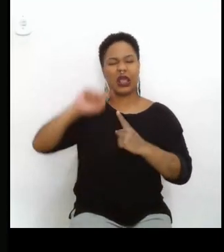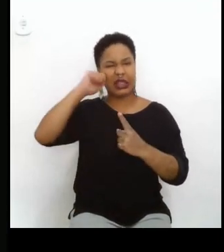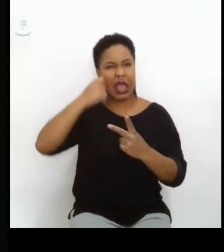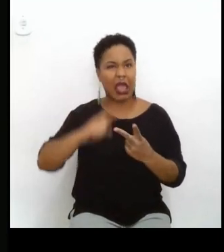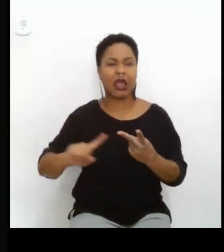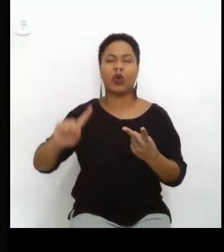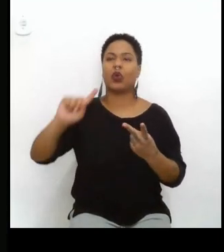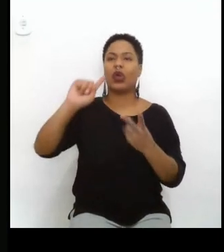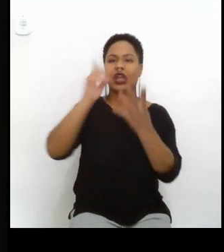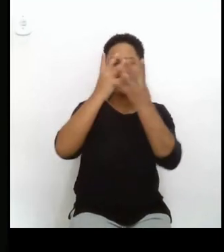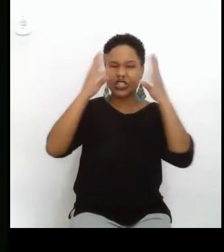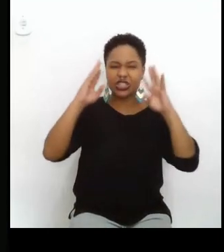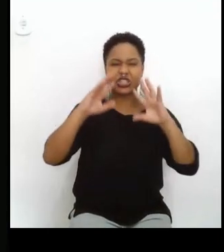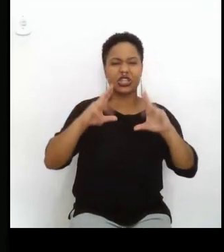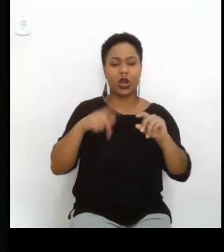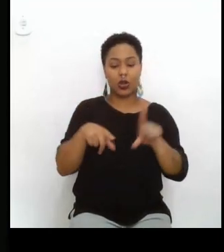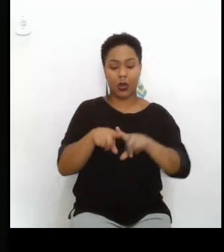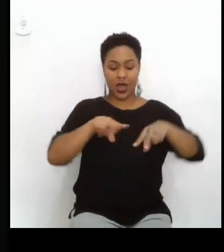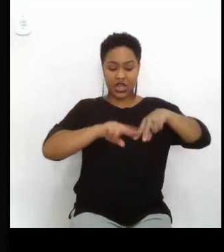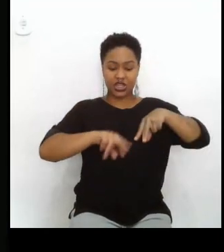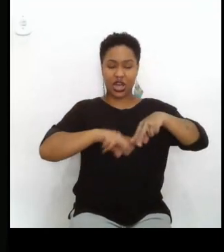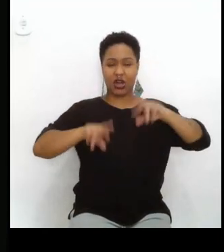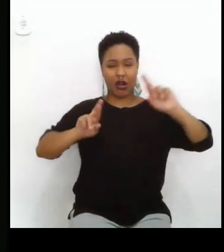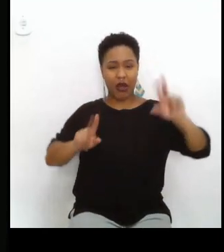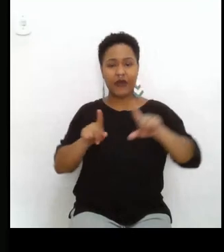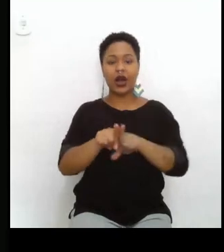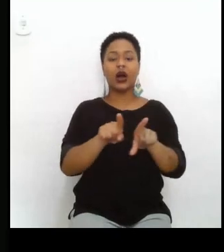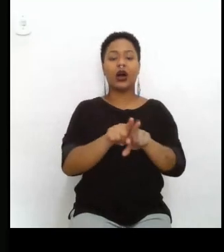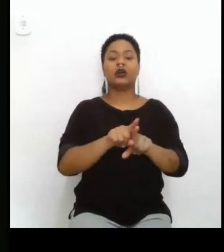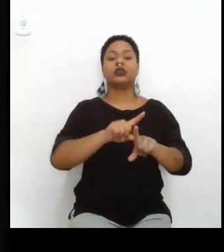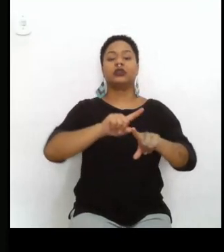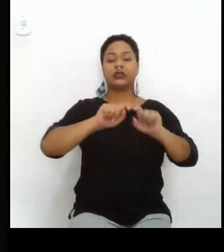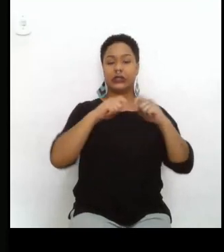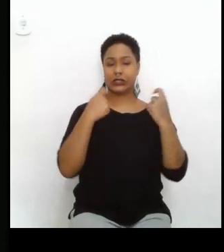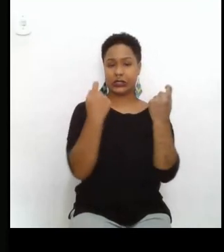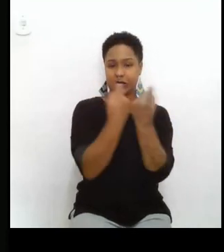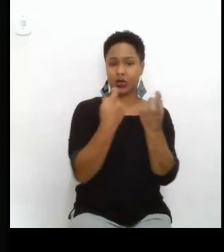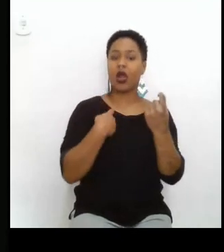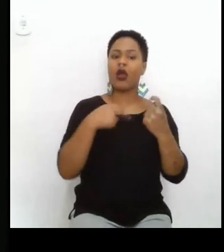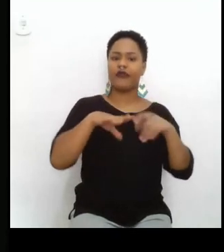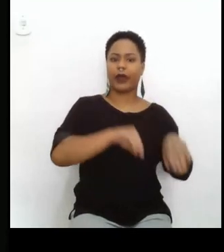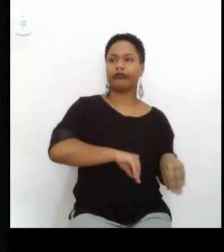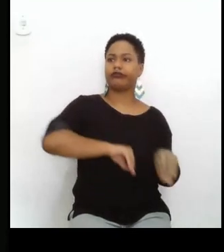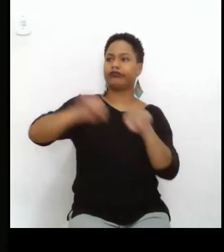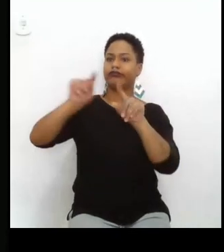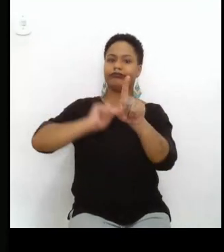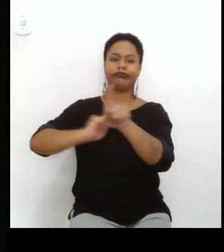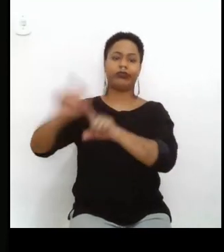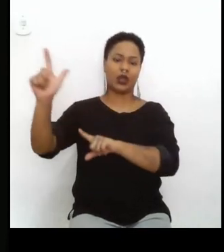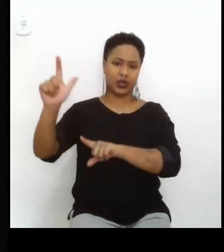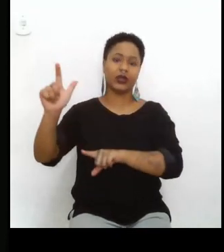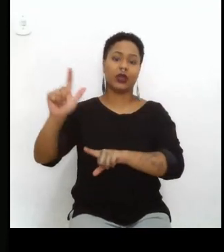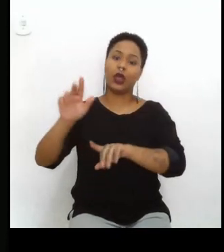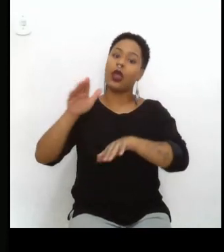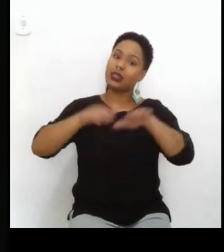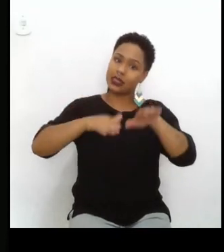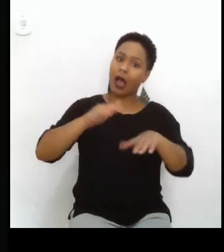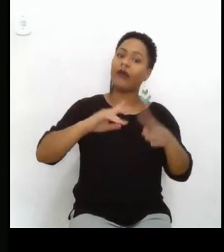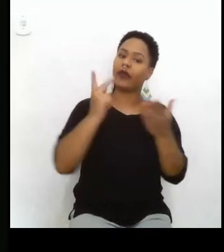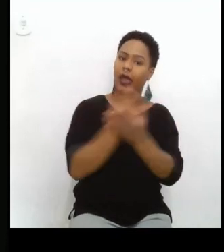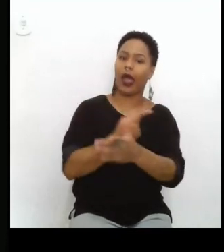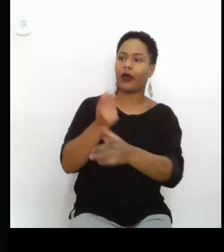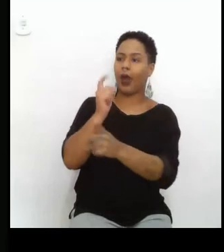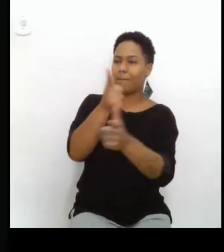gênero sexualidade serão deportados pelo mente assassinada e no caminho as provas foram uma operação de